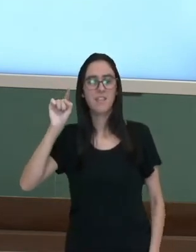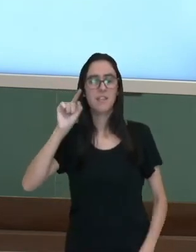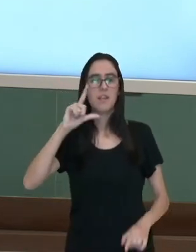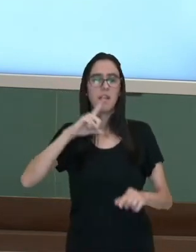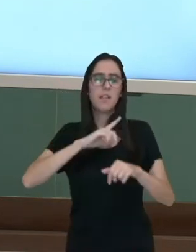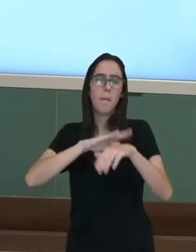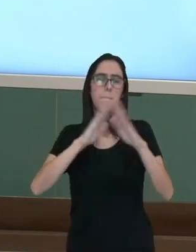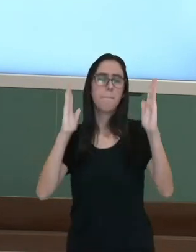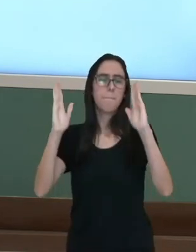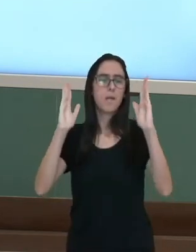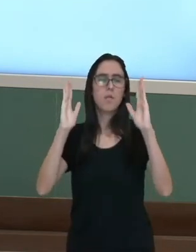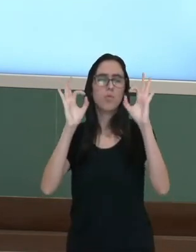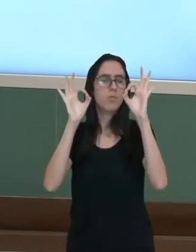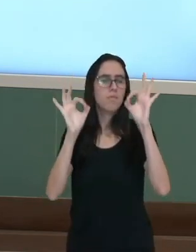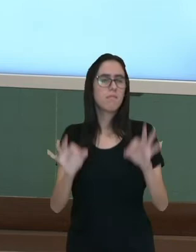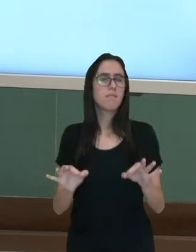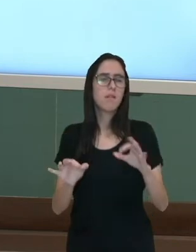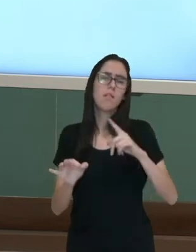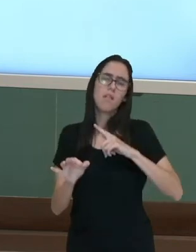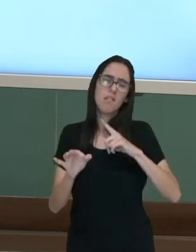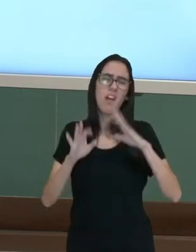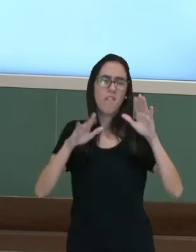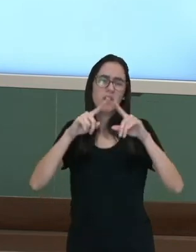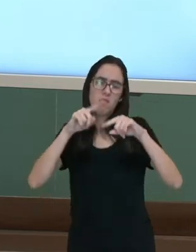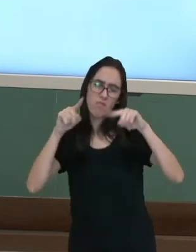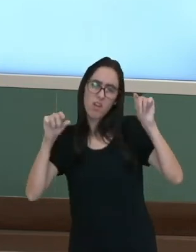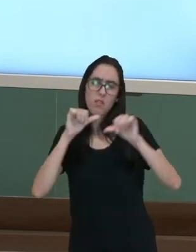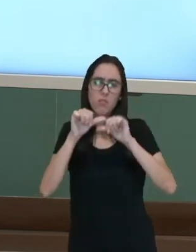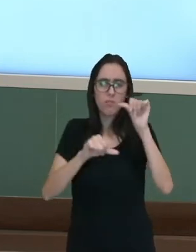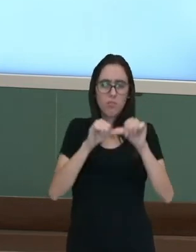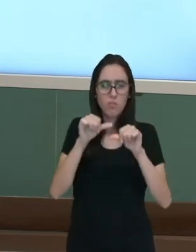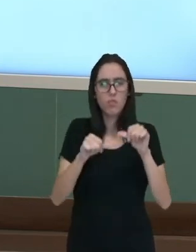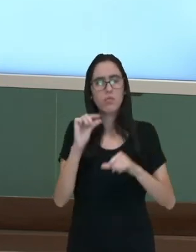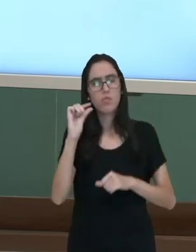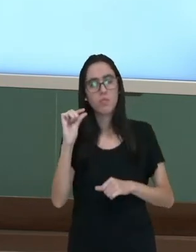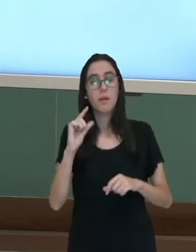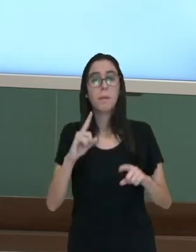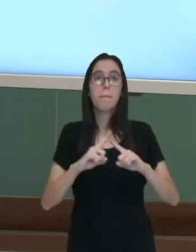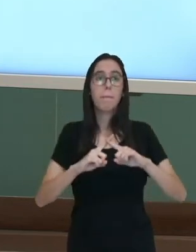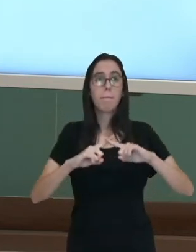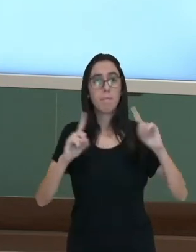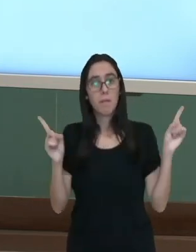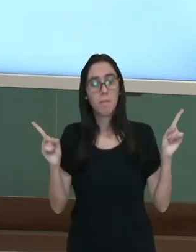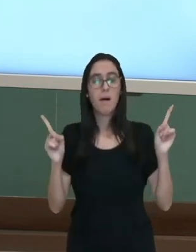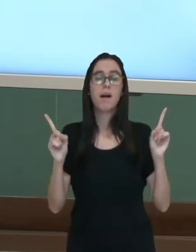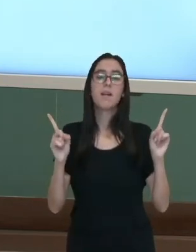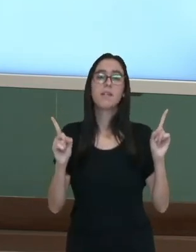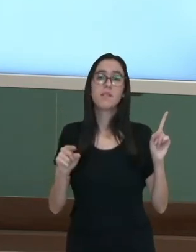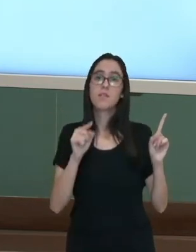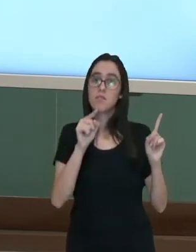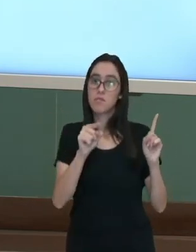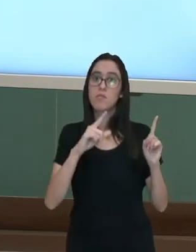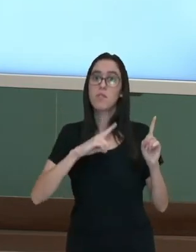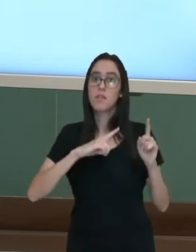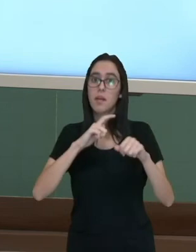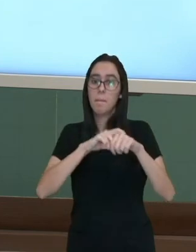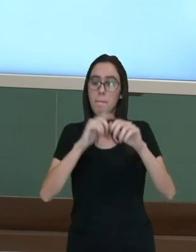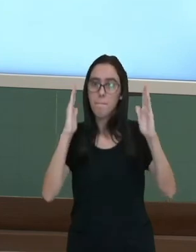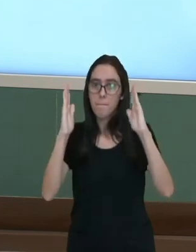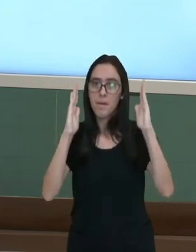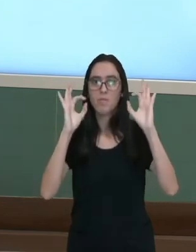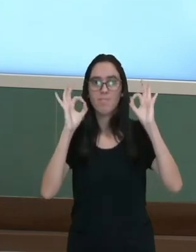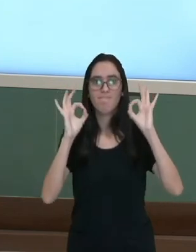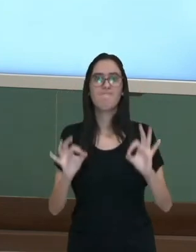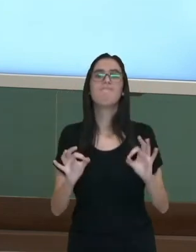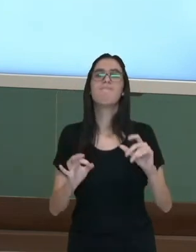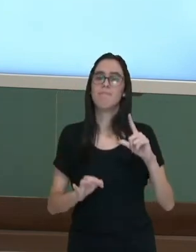bem definido, né? Dá uma variaçãozinha ou outra ali, por causa muitas vezes da posição da Lua, mas você praticamente tem um período bem definido nessa